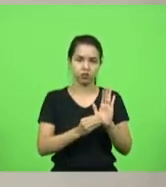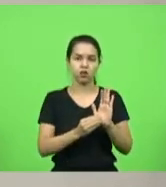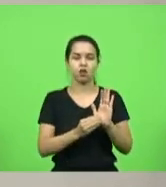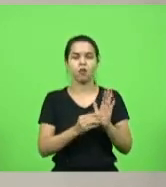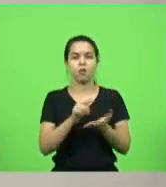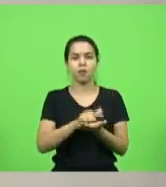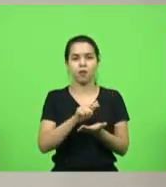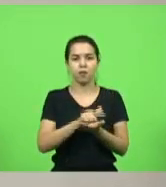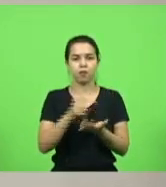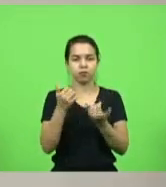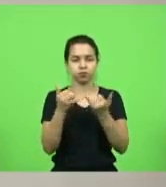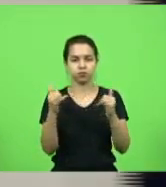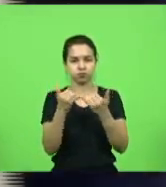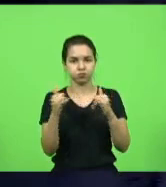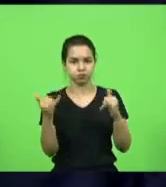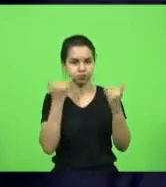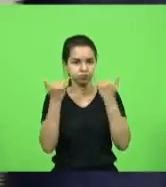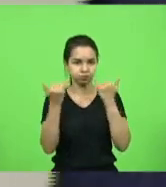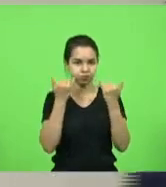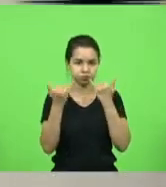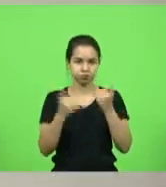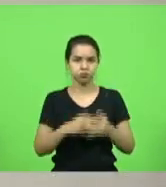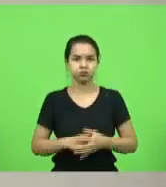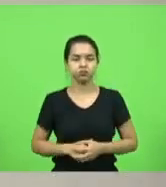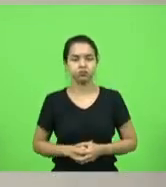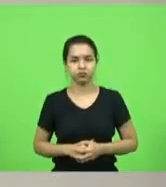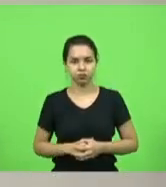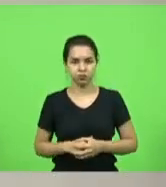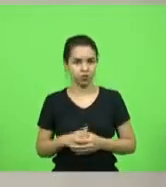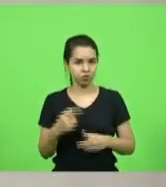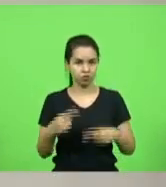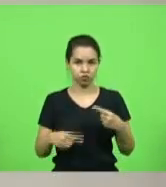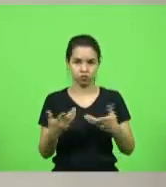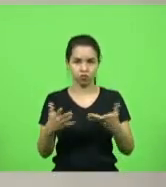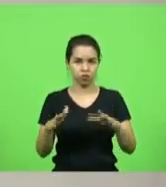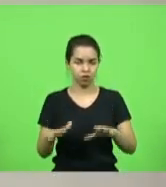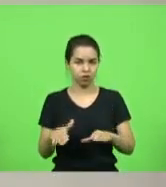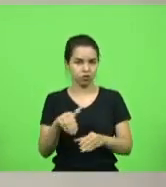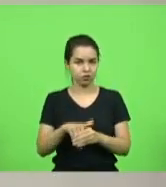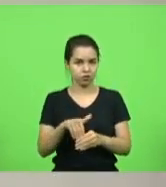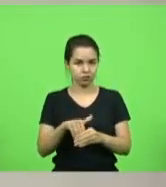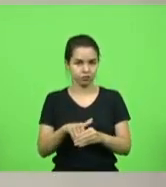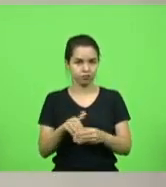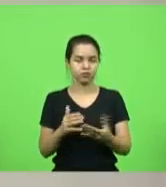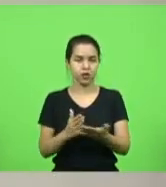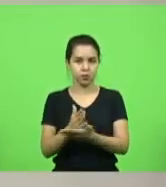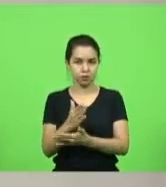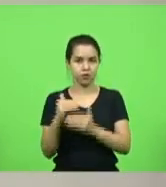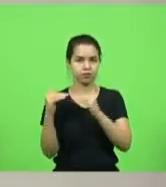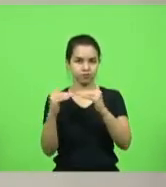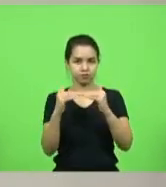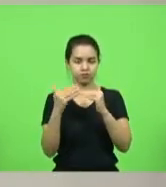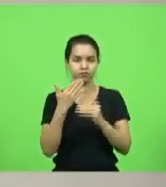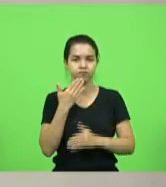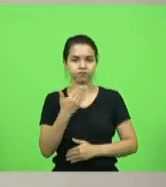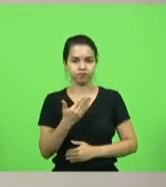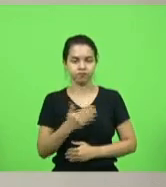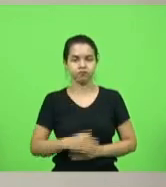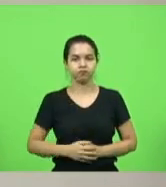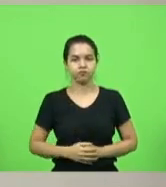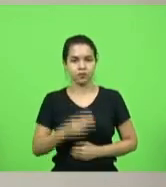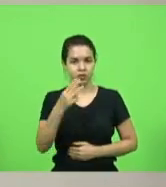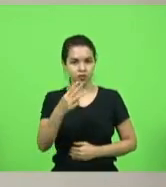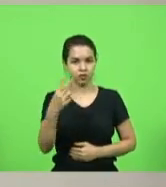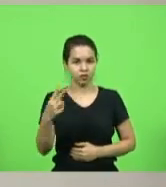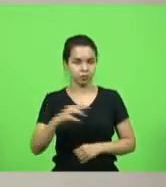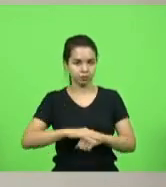Não havendo quem queira discutir, em votação. Deputados que aprovam, permaneçam como se encontra. Aprovado por unanimidade. Requerimento